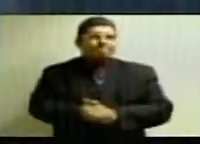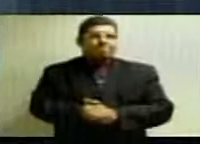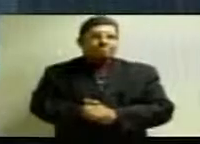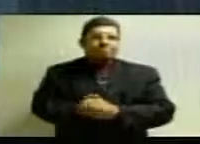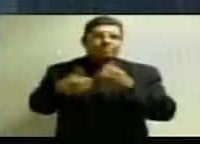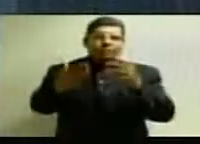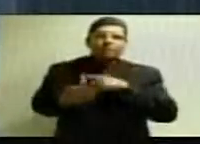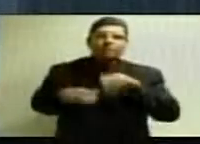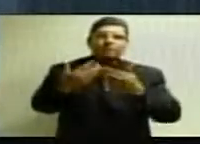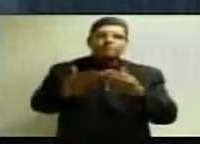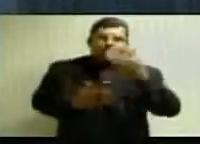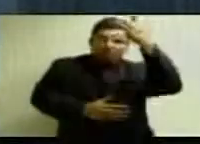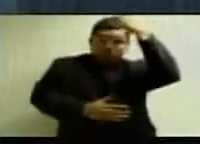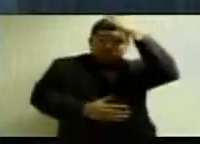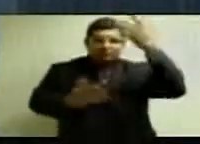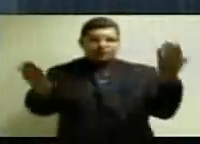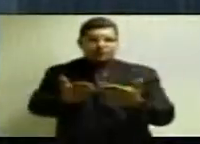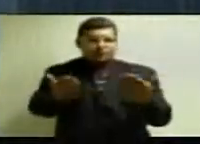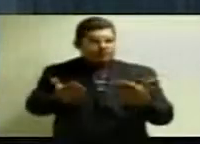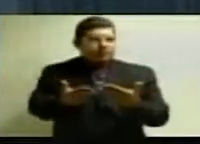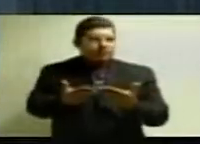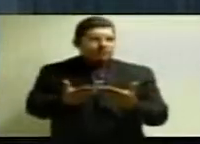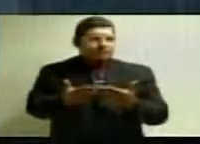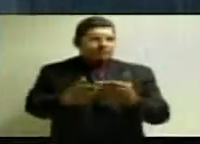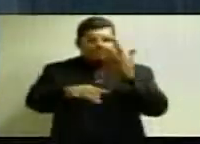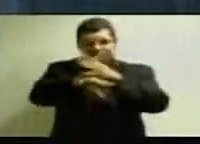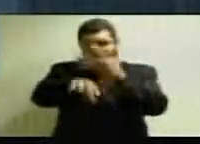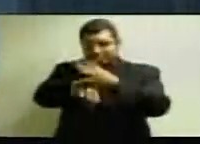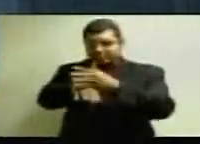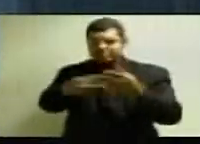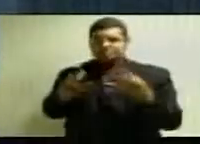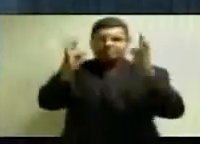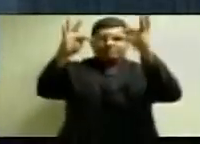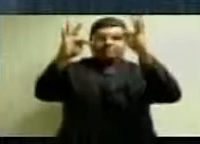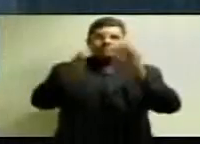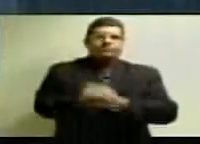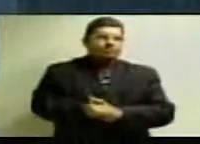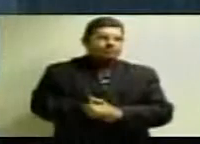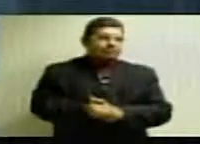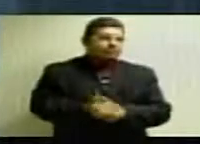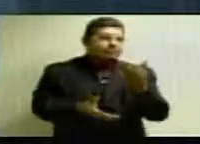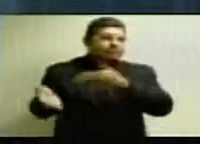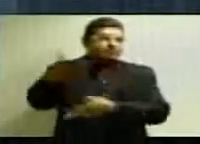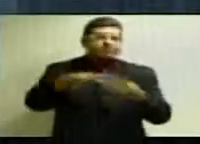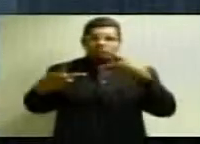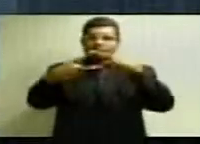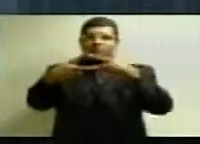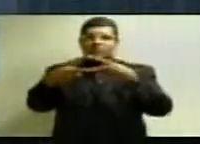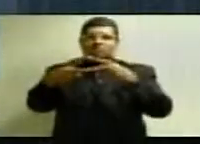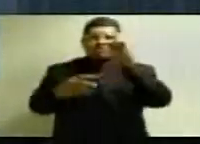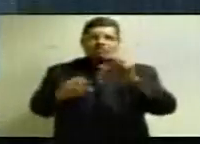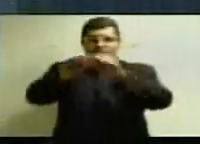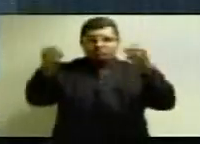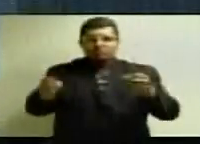Pela teimosia absurda, pela incapacidade técnica do gerente da unidade gestora